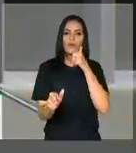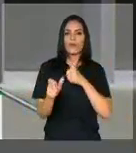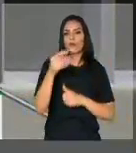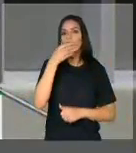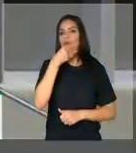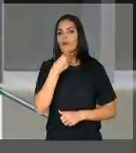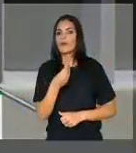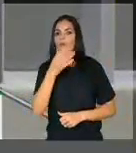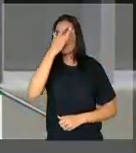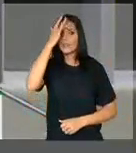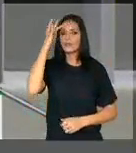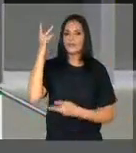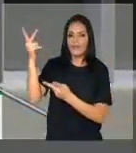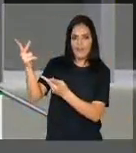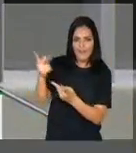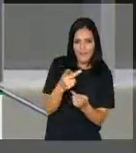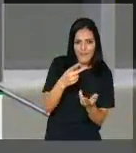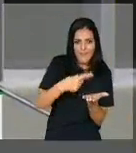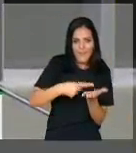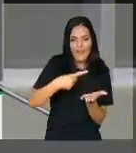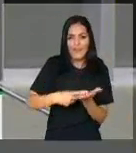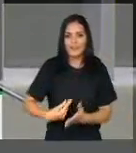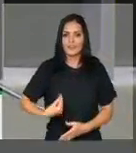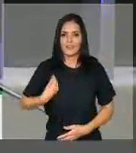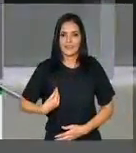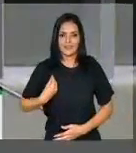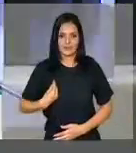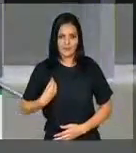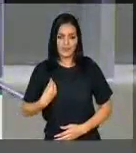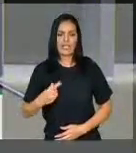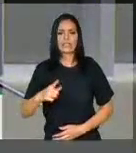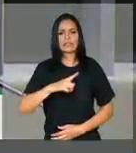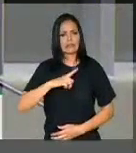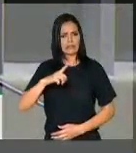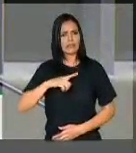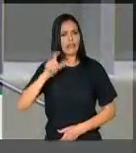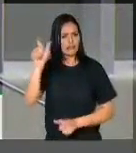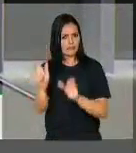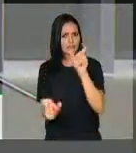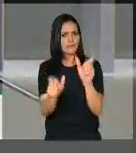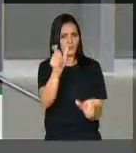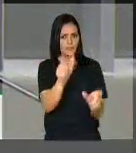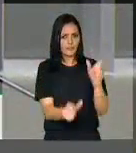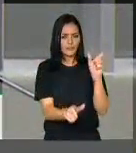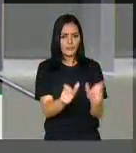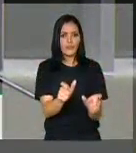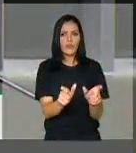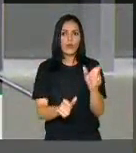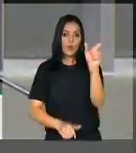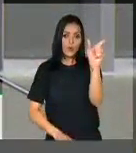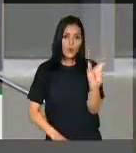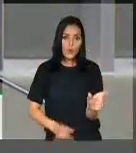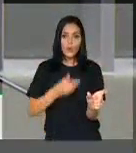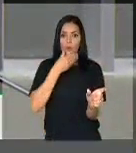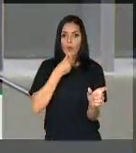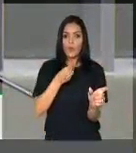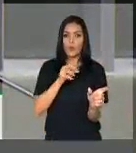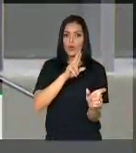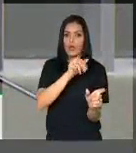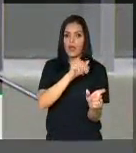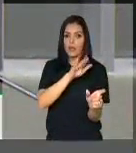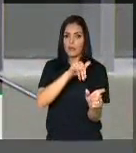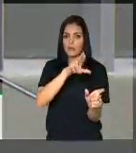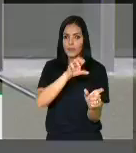senhores ilustres convidados, dentre os quais o